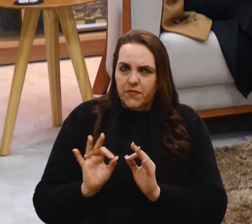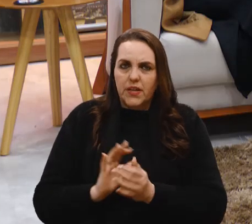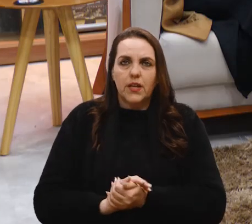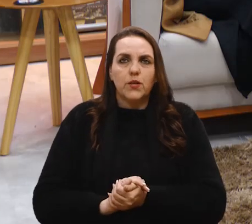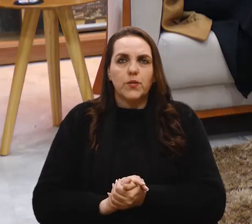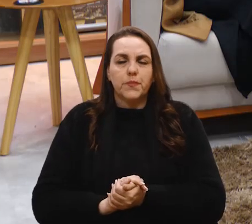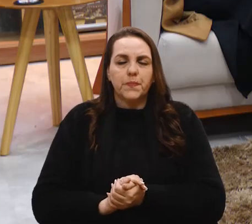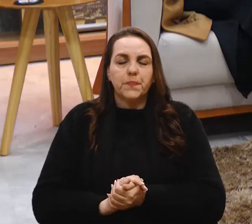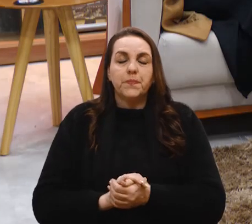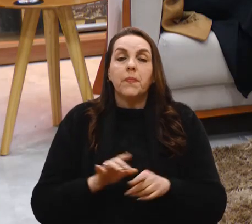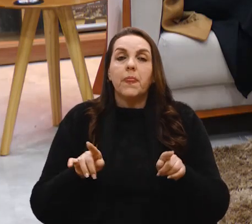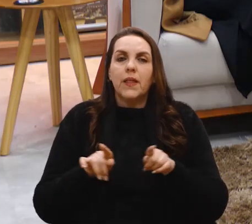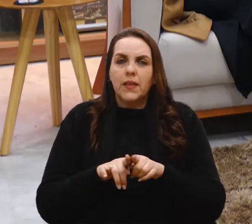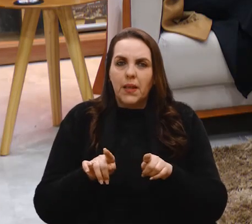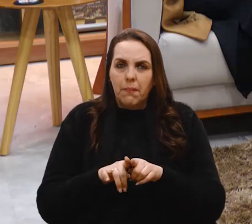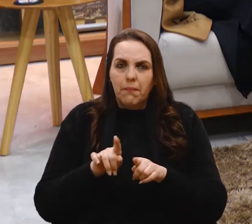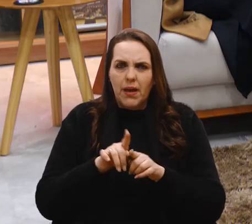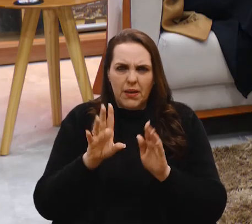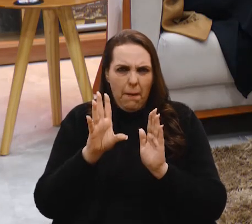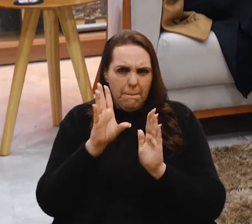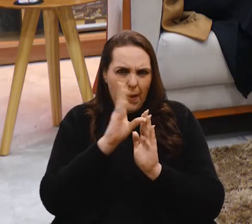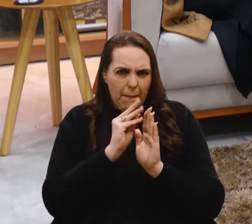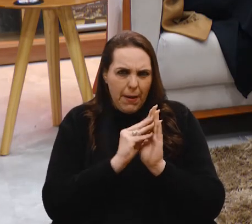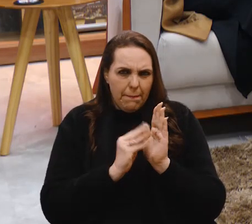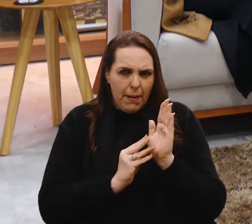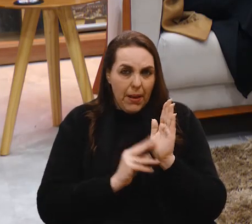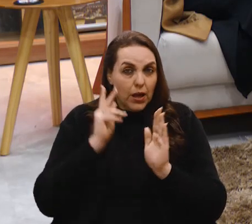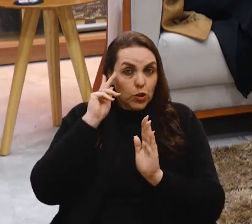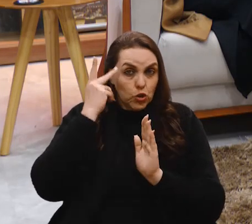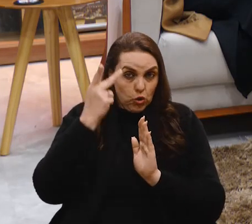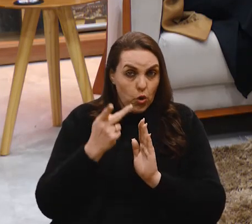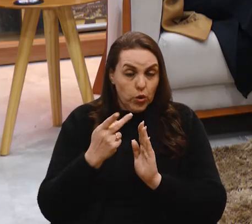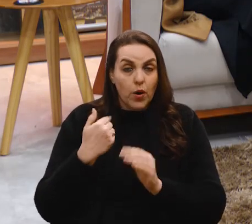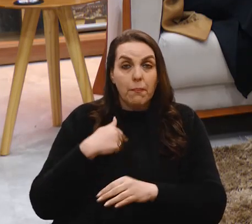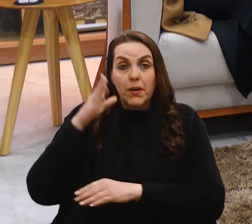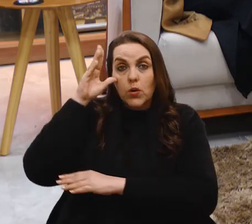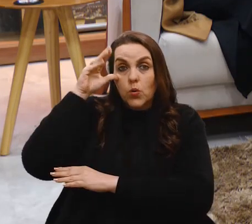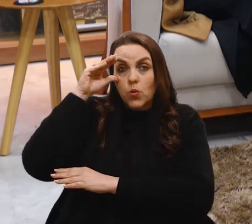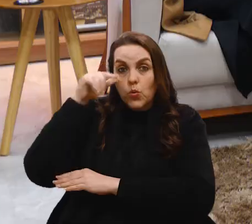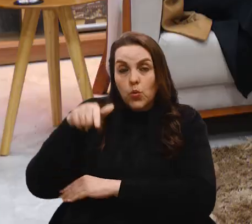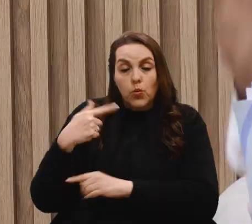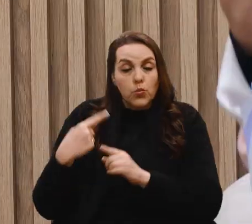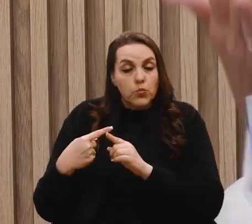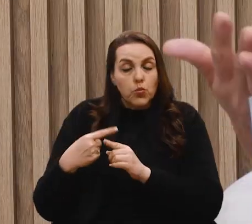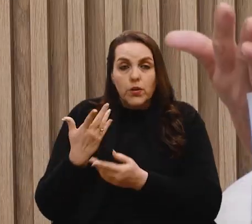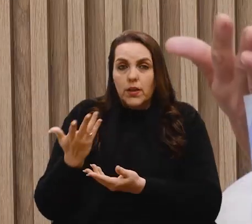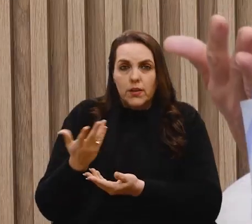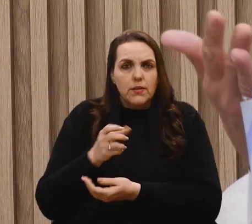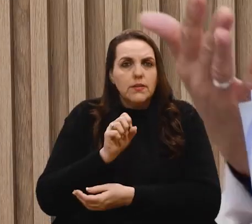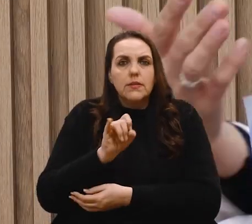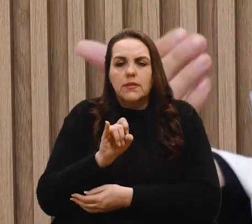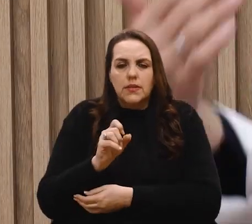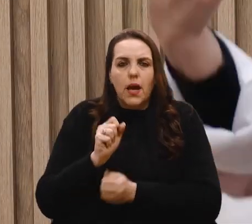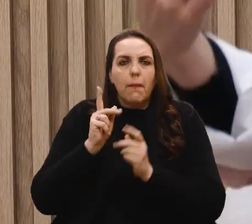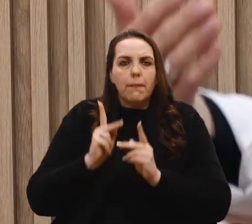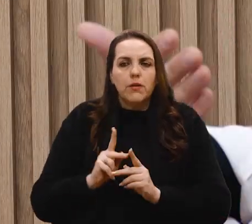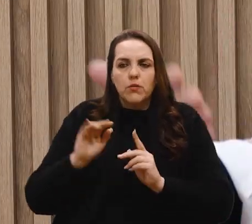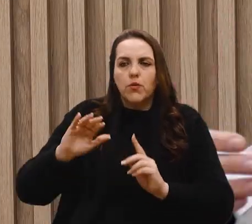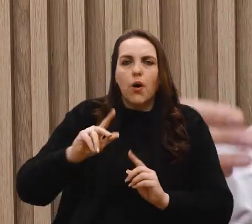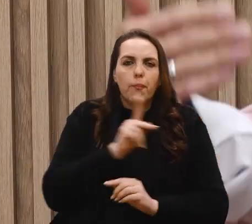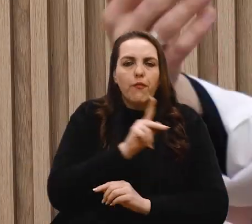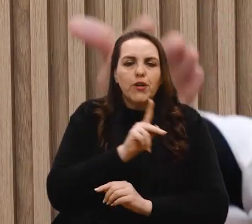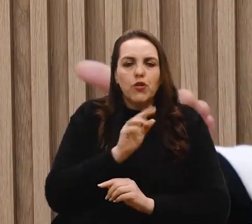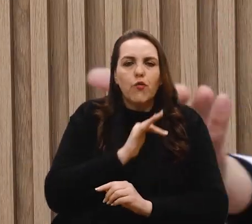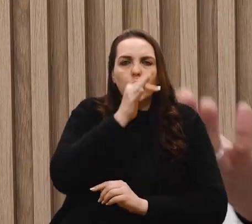CEMAP, Camila, fica no histórico lá. Eu só tô curiosa até para saber, porque eu acho que tem que... quem vai receber esse aluno numa